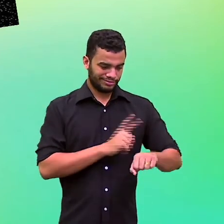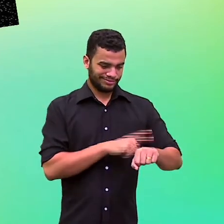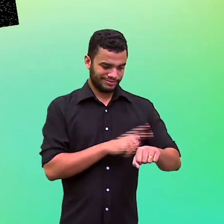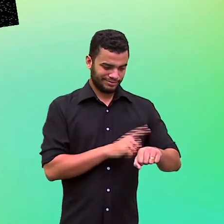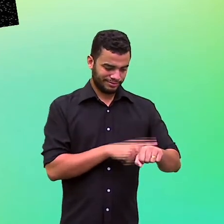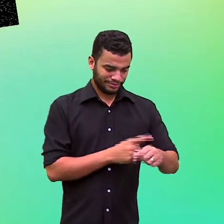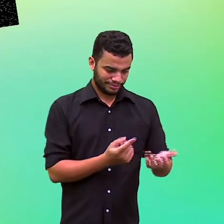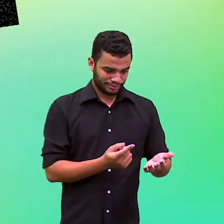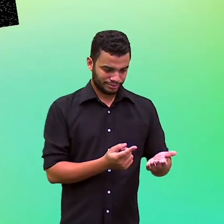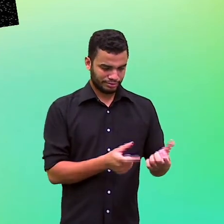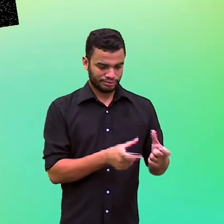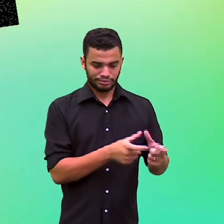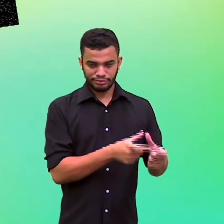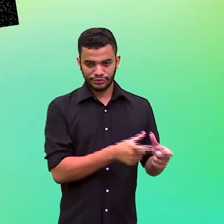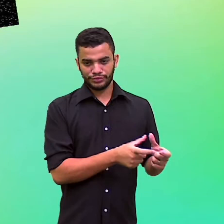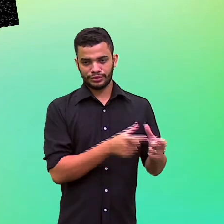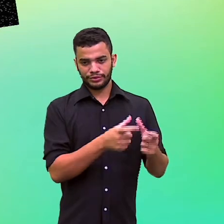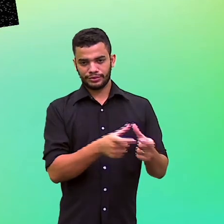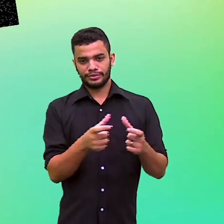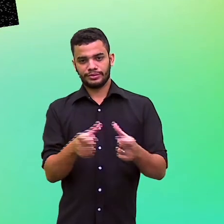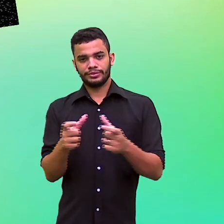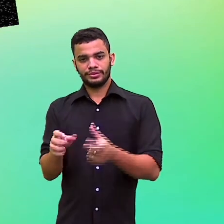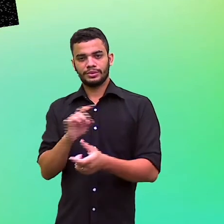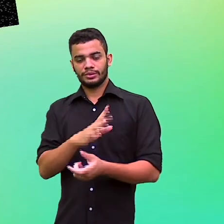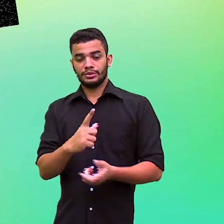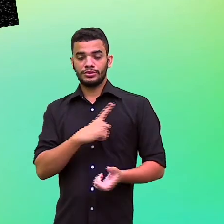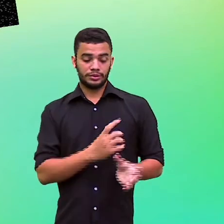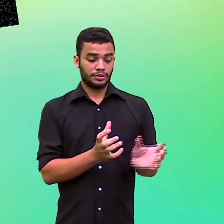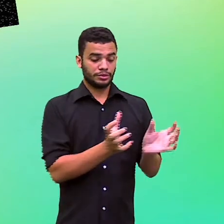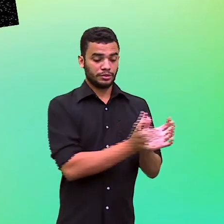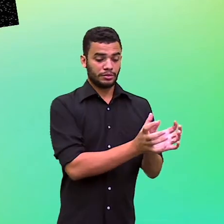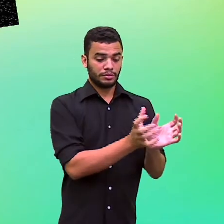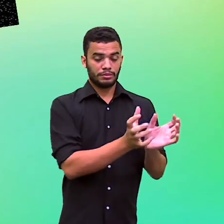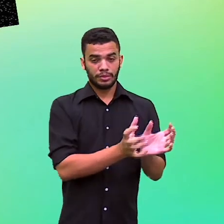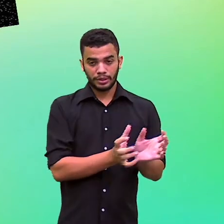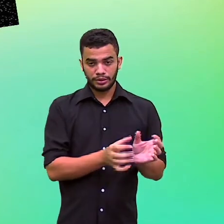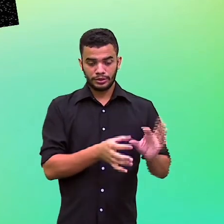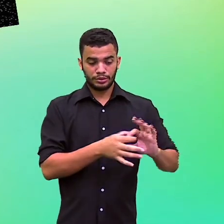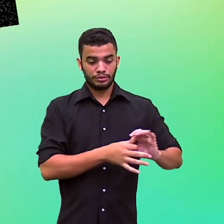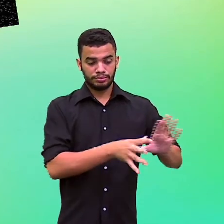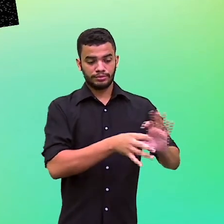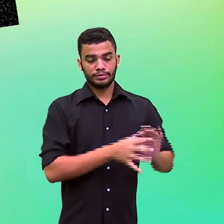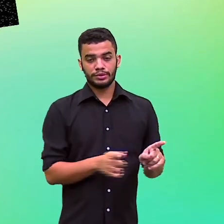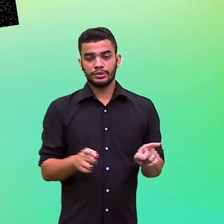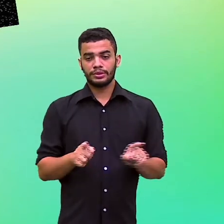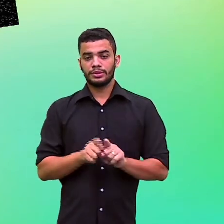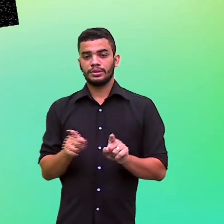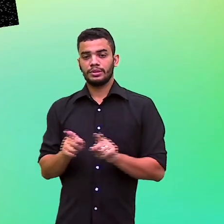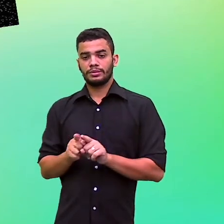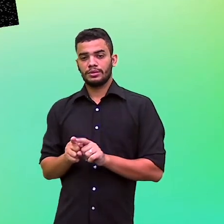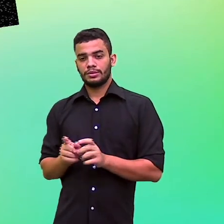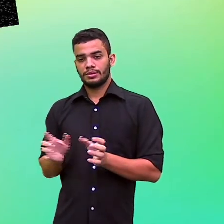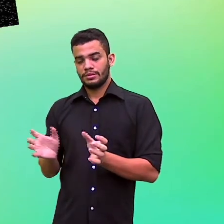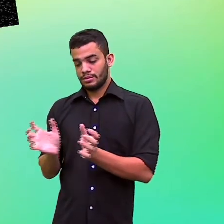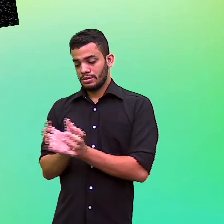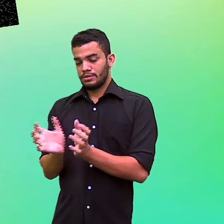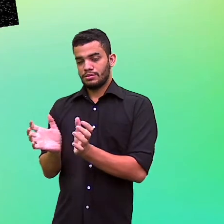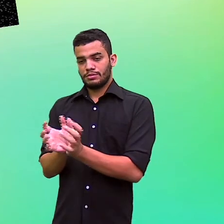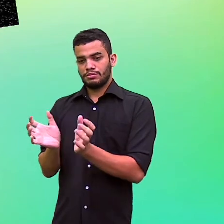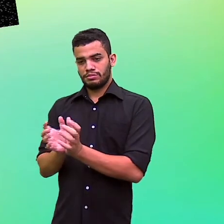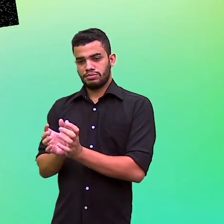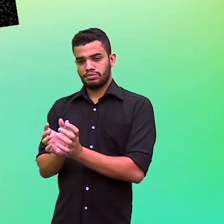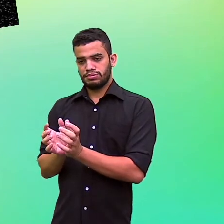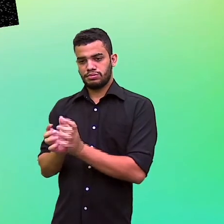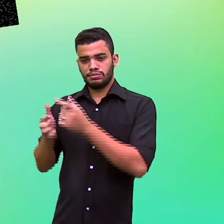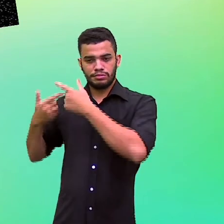que comandavam, partidos liberais moderados, partidos restauradores, partidos